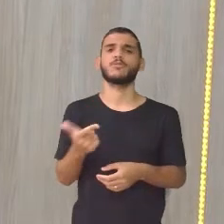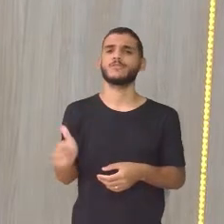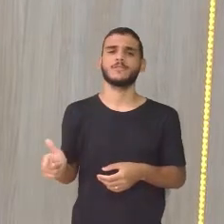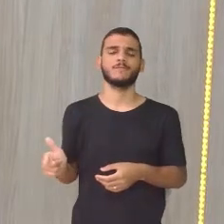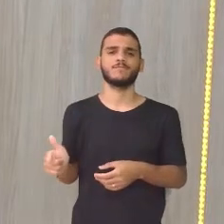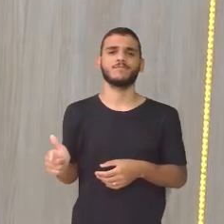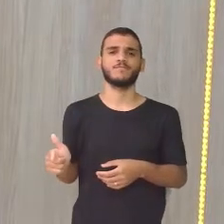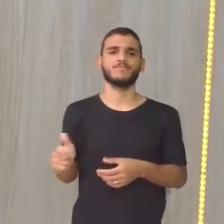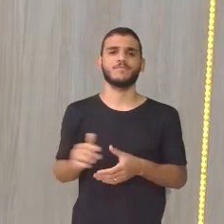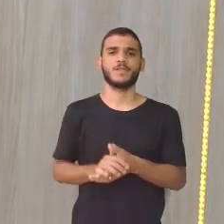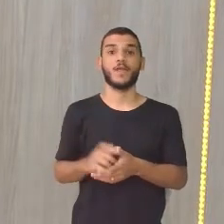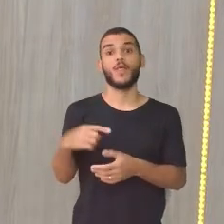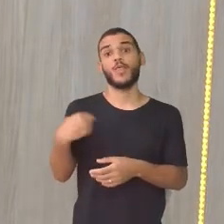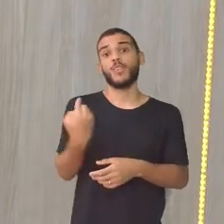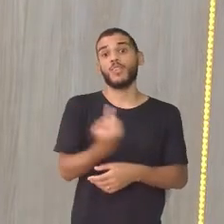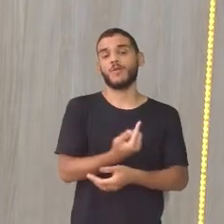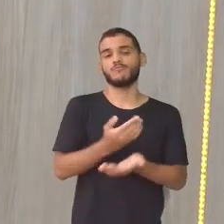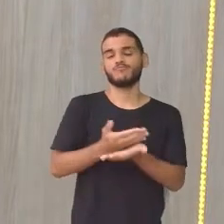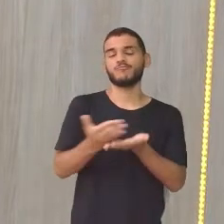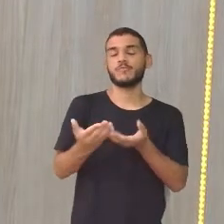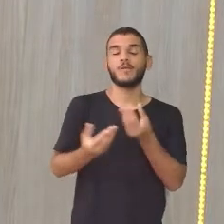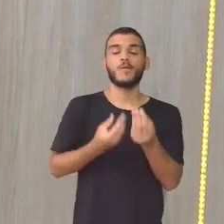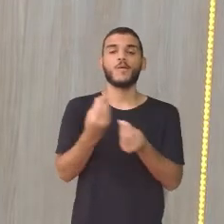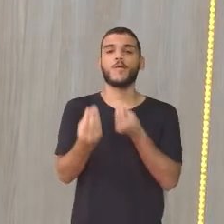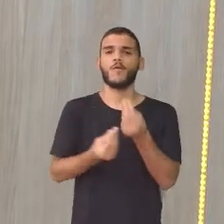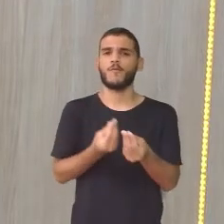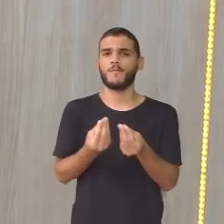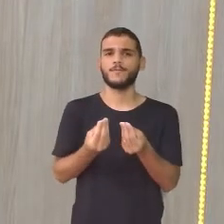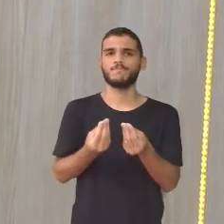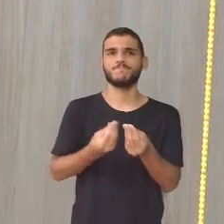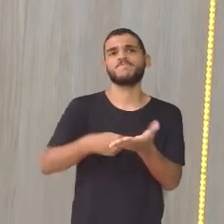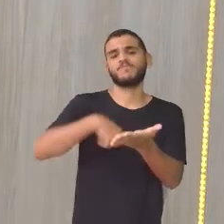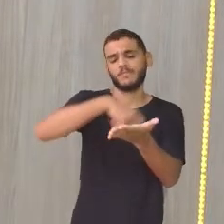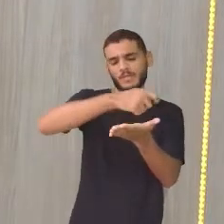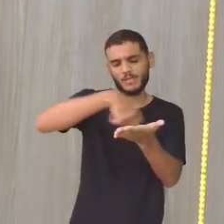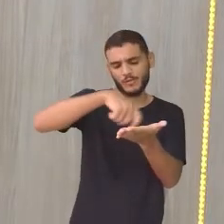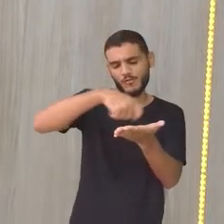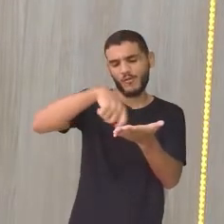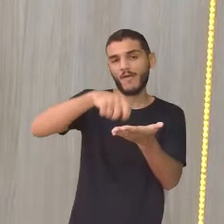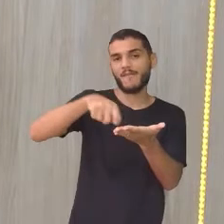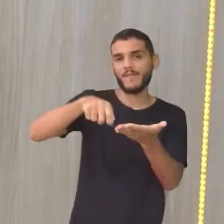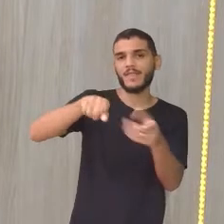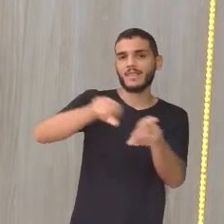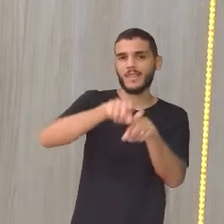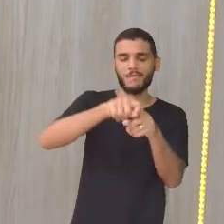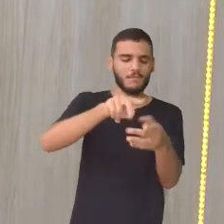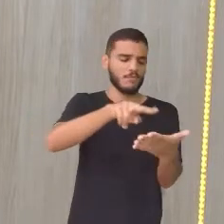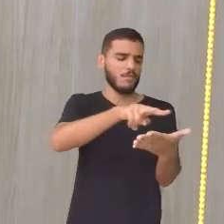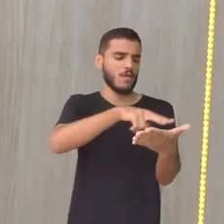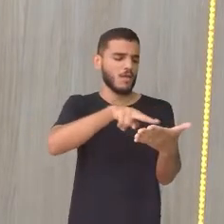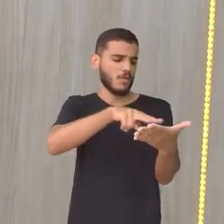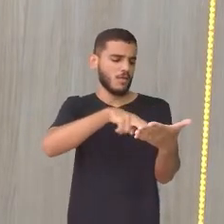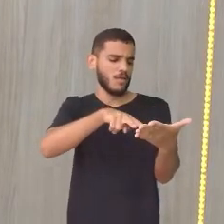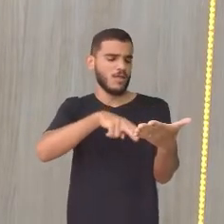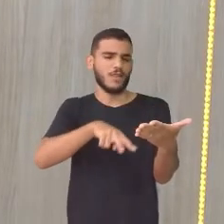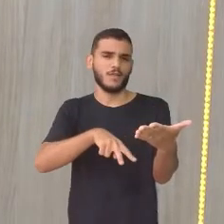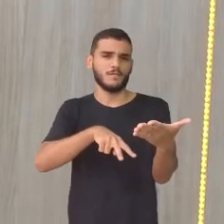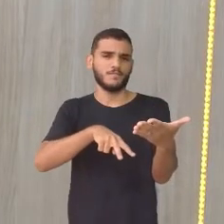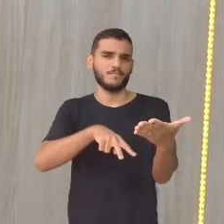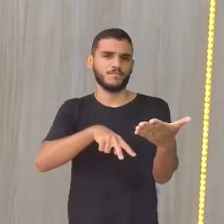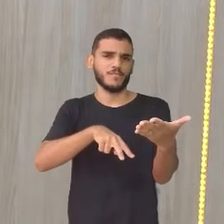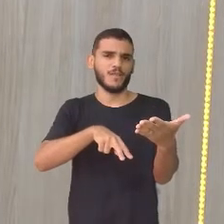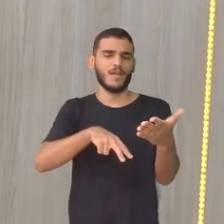que somos despertados para a escrita, não é? Para escrever. Então, os diversos